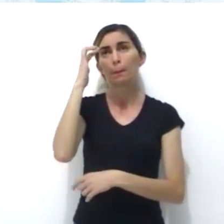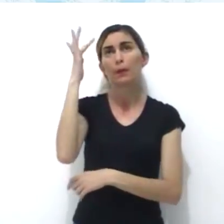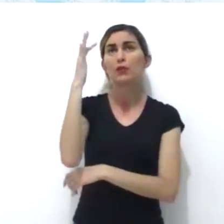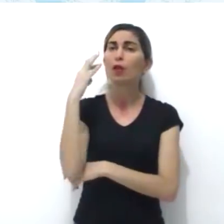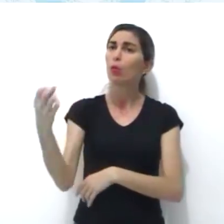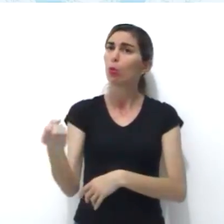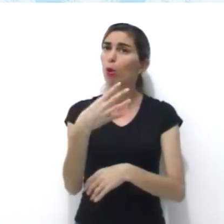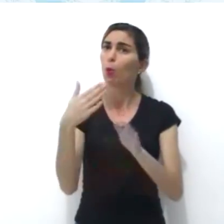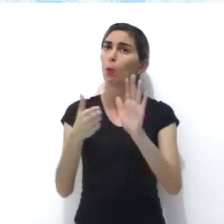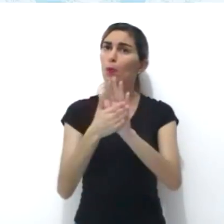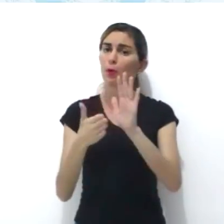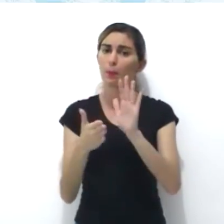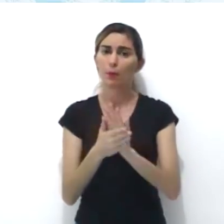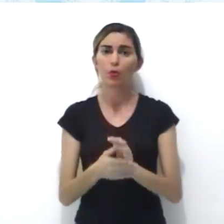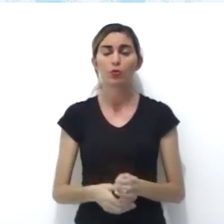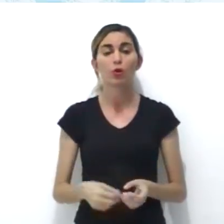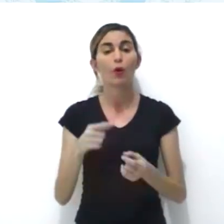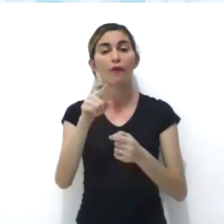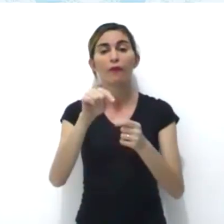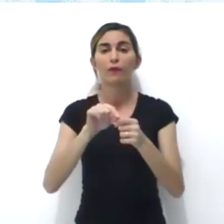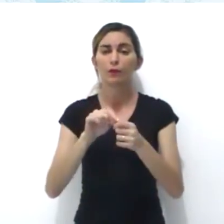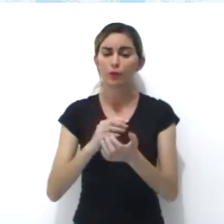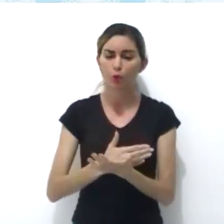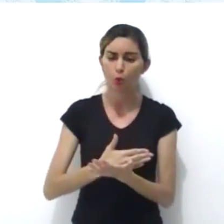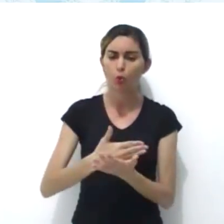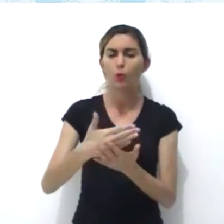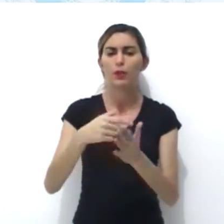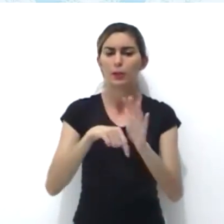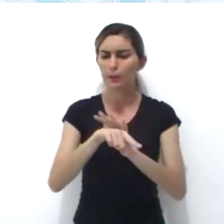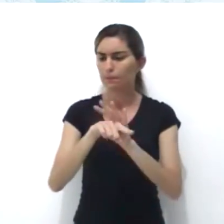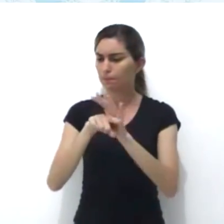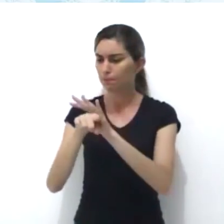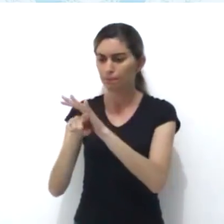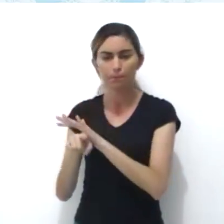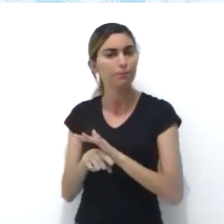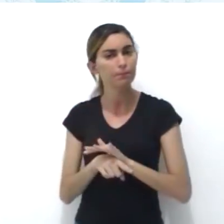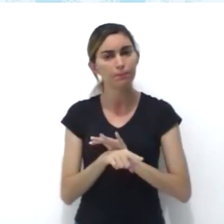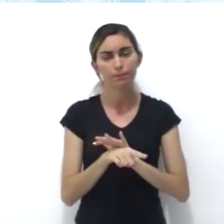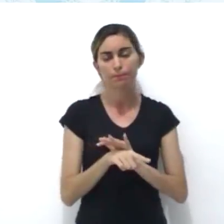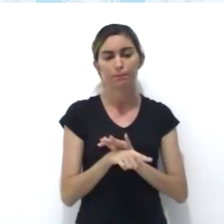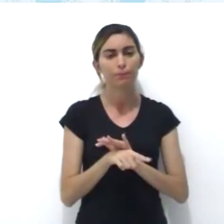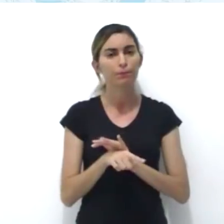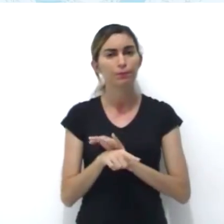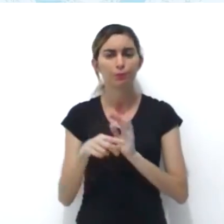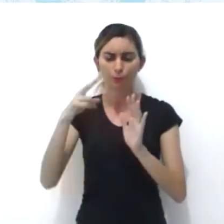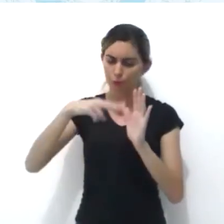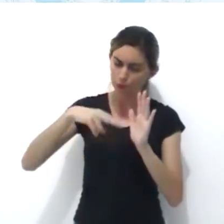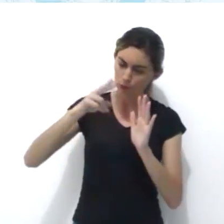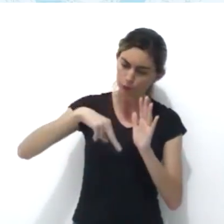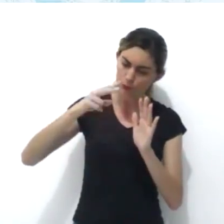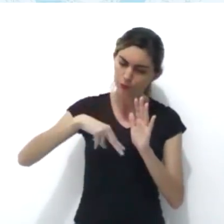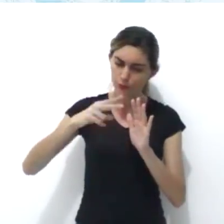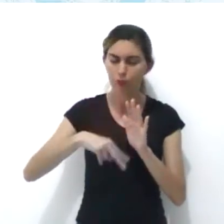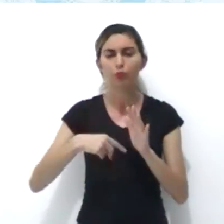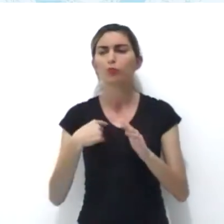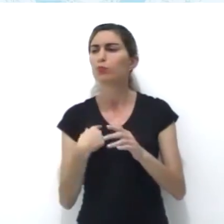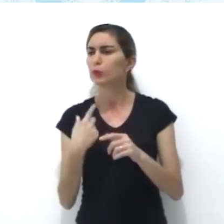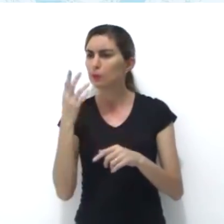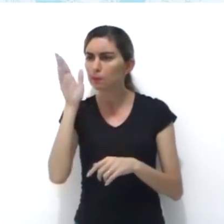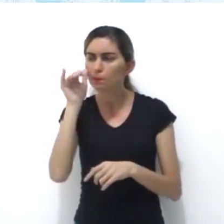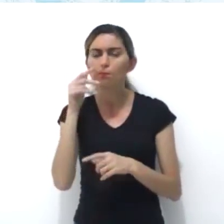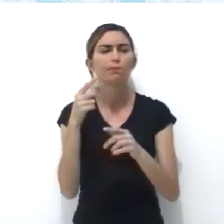quiseram pensar uma nova proposta. E eles foram começar a pesquisar, foram fazer